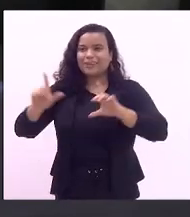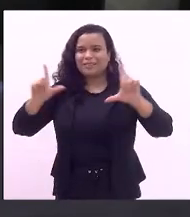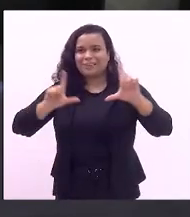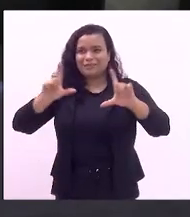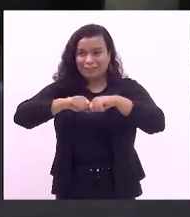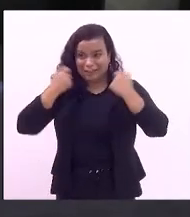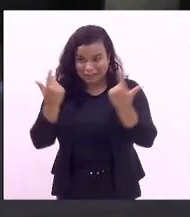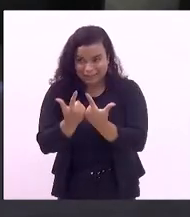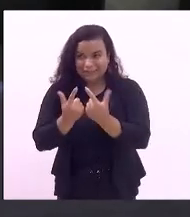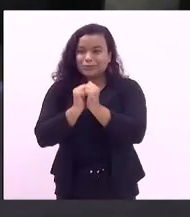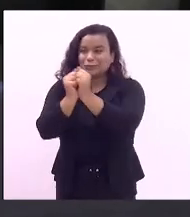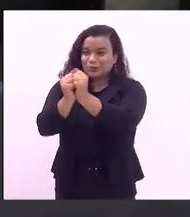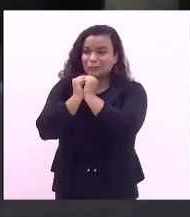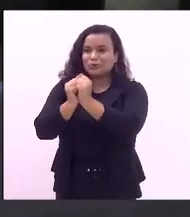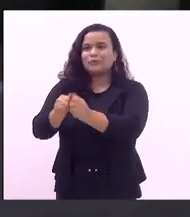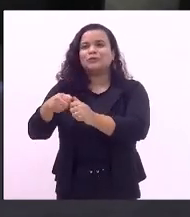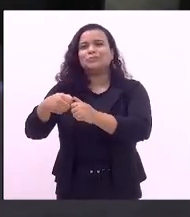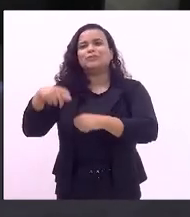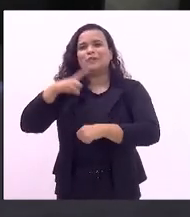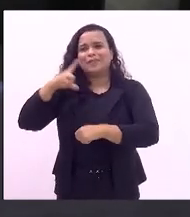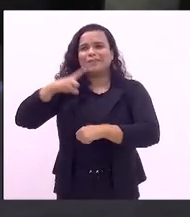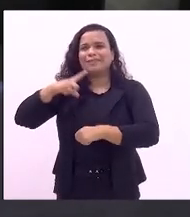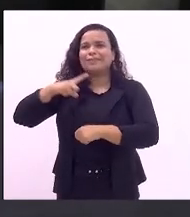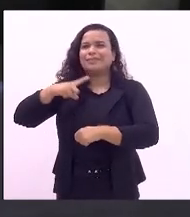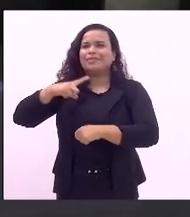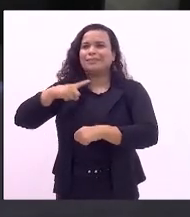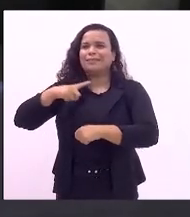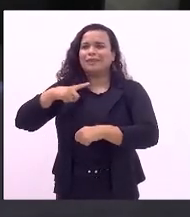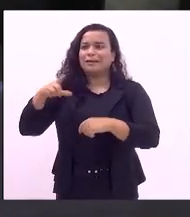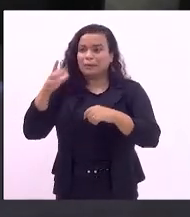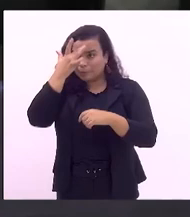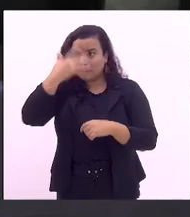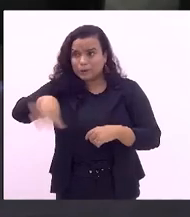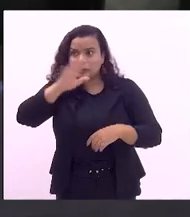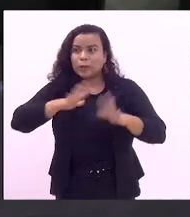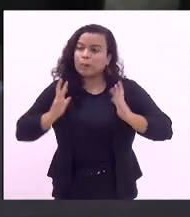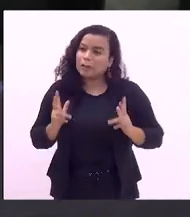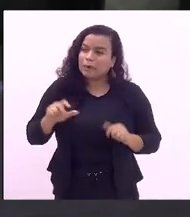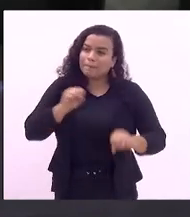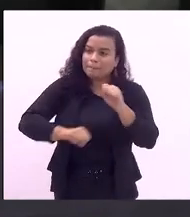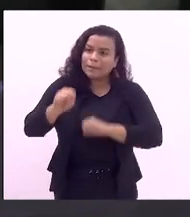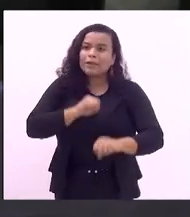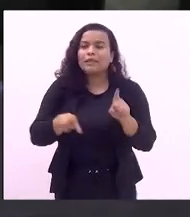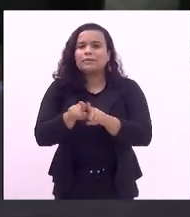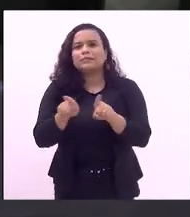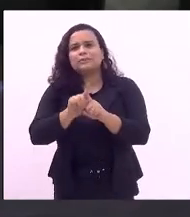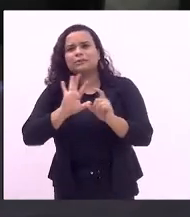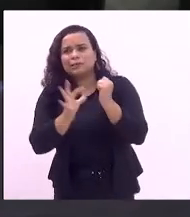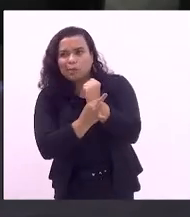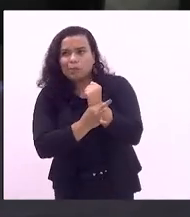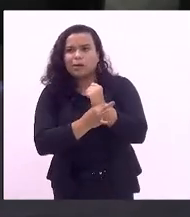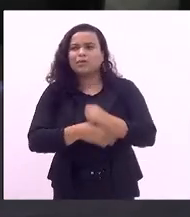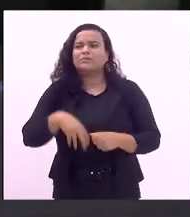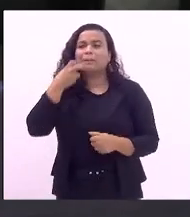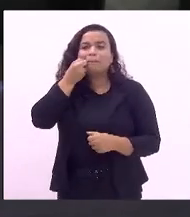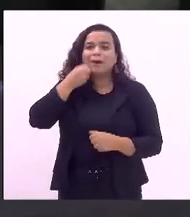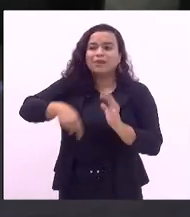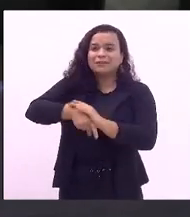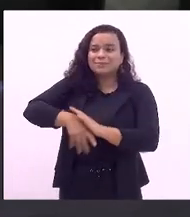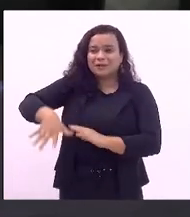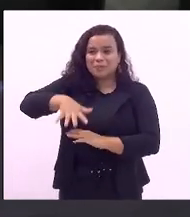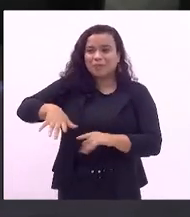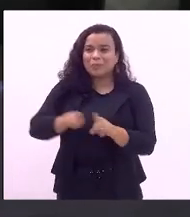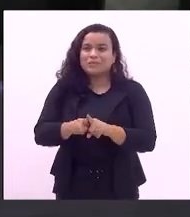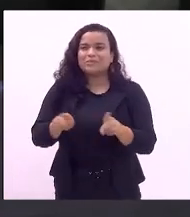alerj que está aí transmitindo ao pessoal da limpeza ao seguranças ao patrimônio